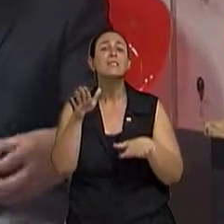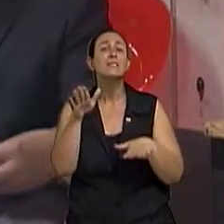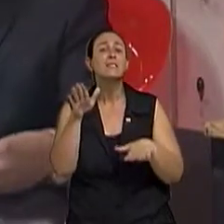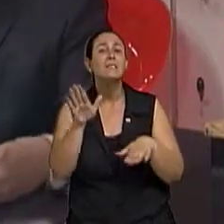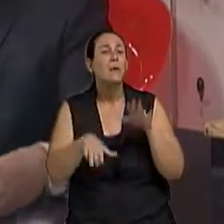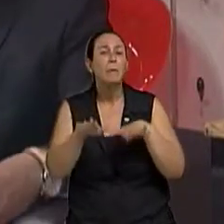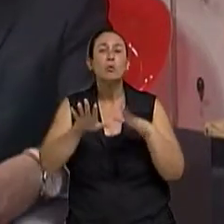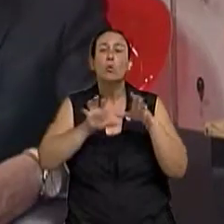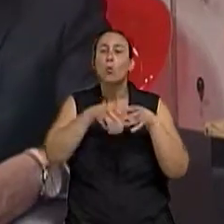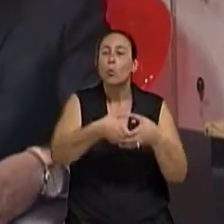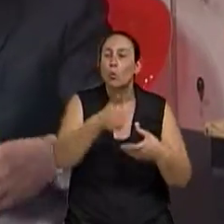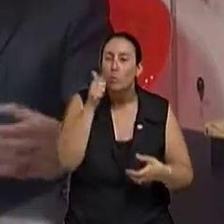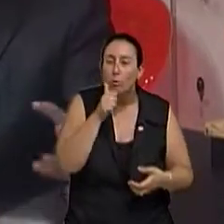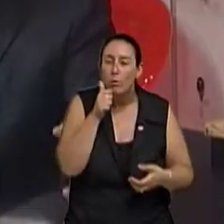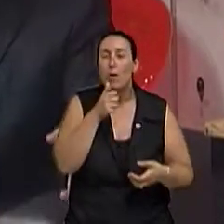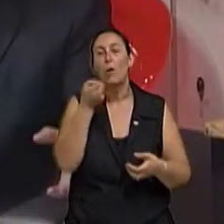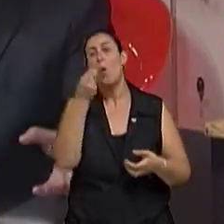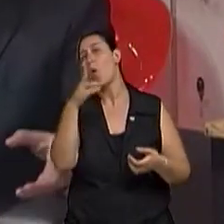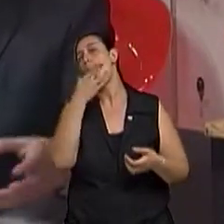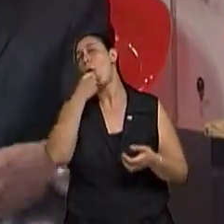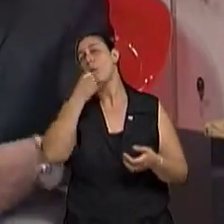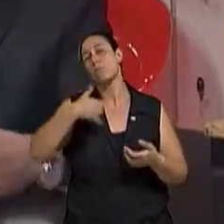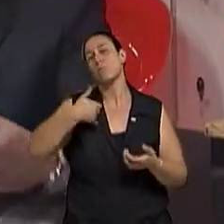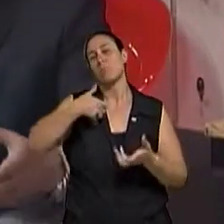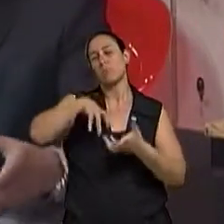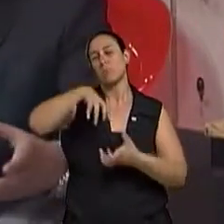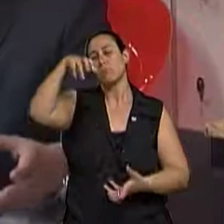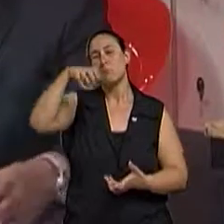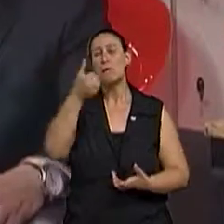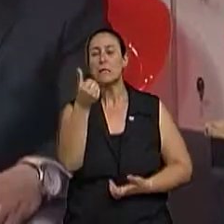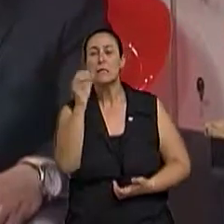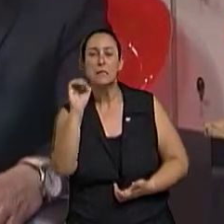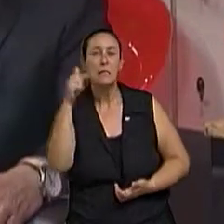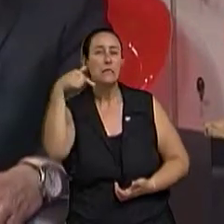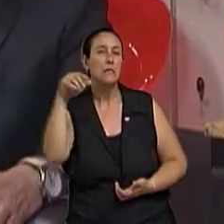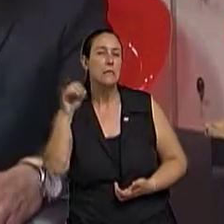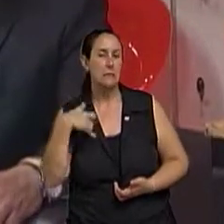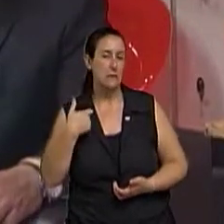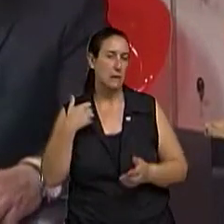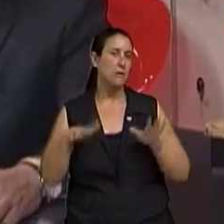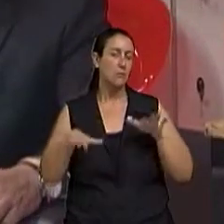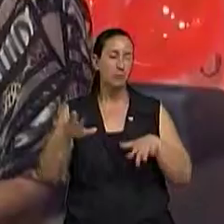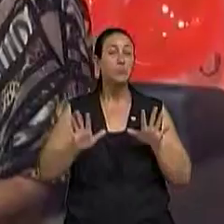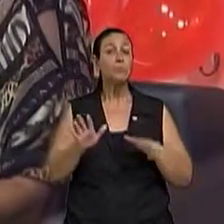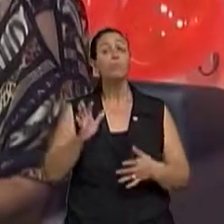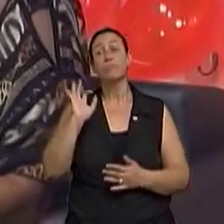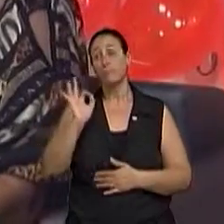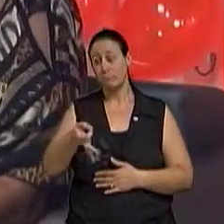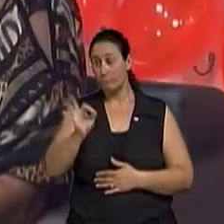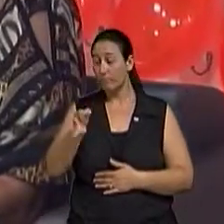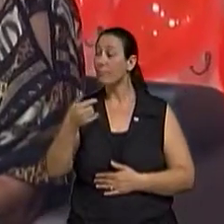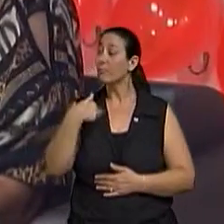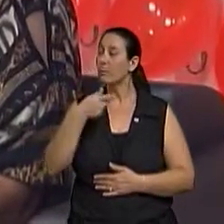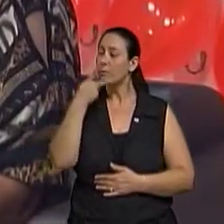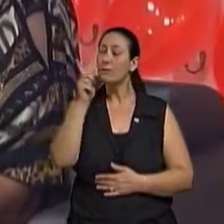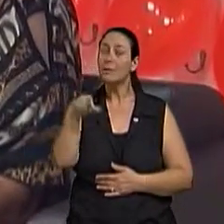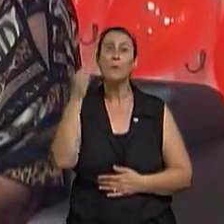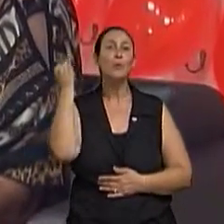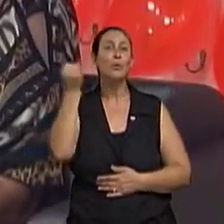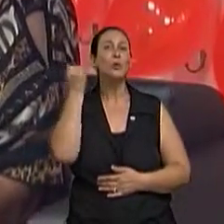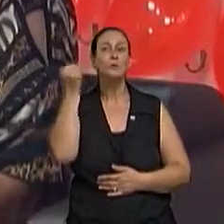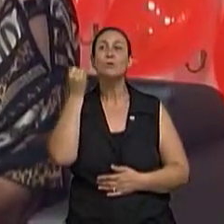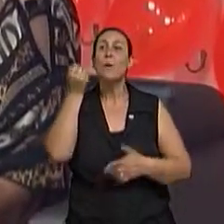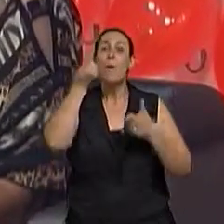um grupo de mulheres ou homens com mais de 60, 70 anos, bastante presente. Claro. E aí é como eu digo, né? O mais importante não é